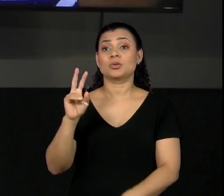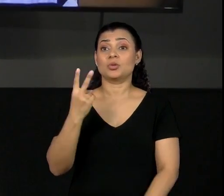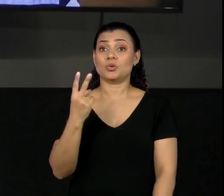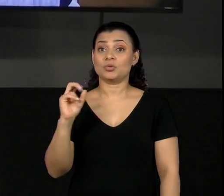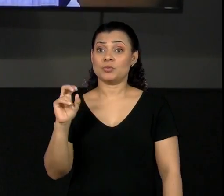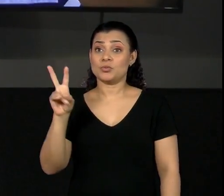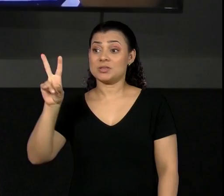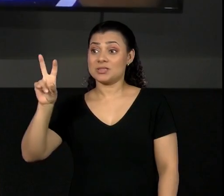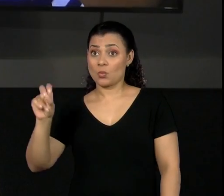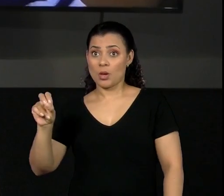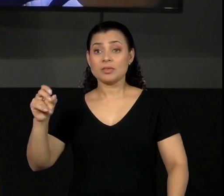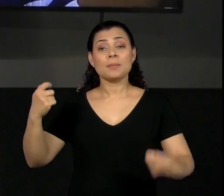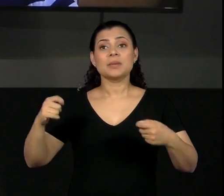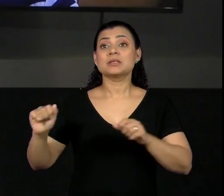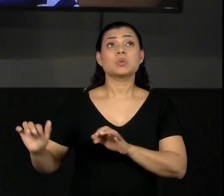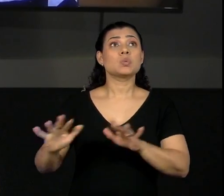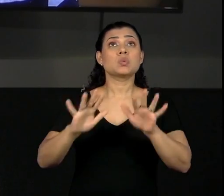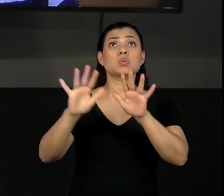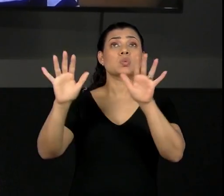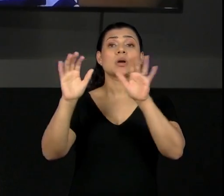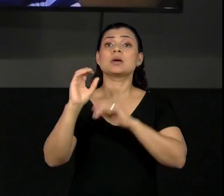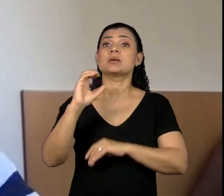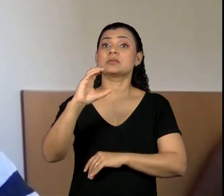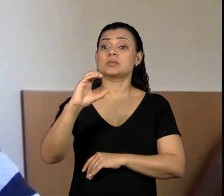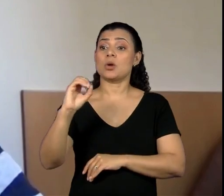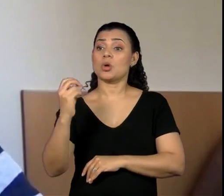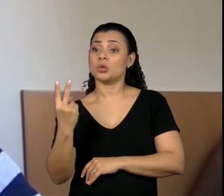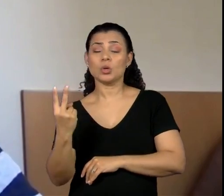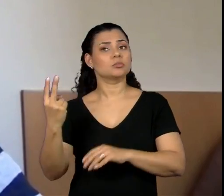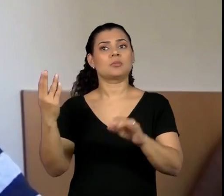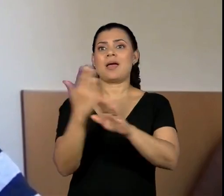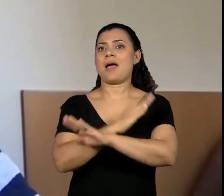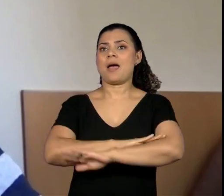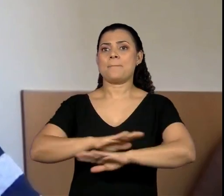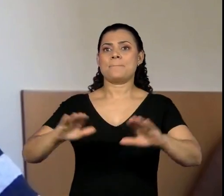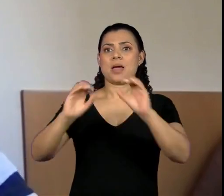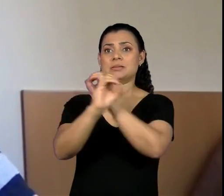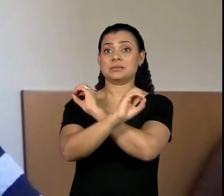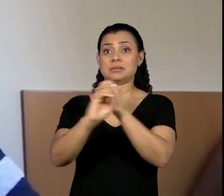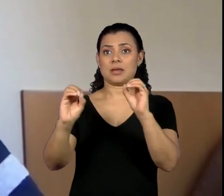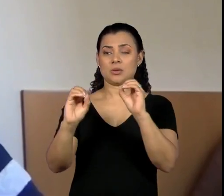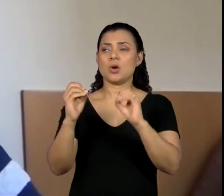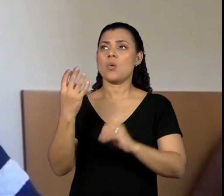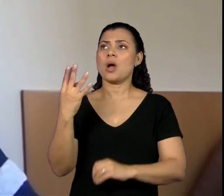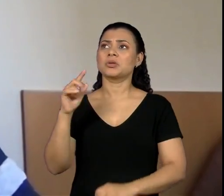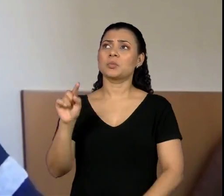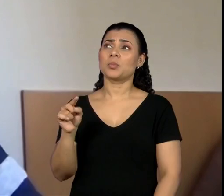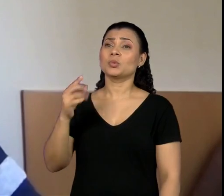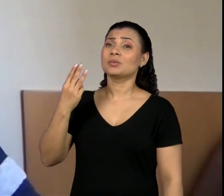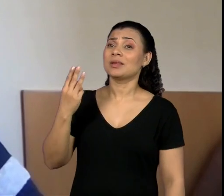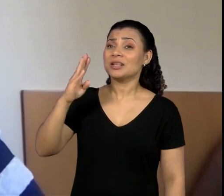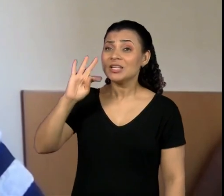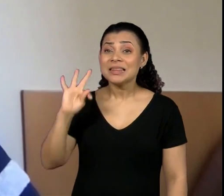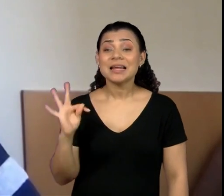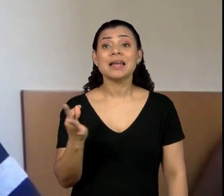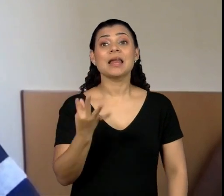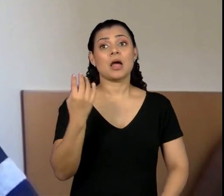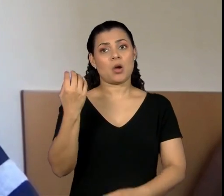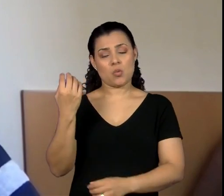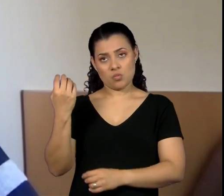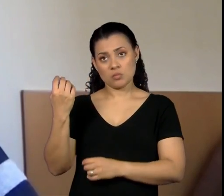gente deveria zerar as emissões de CO2. O documento fala em 4,3 trilhões por ano